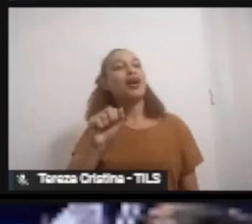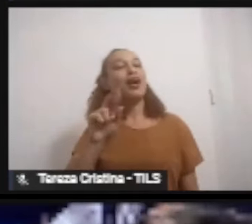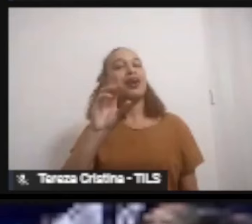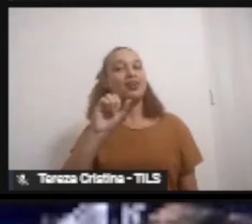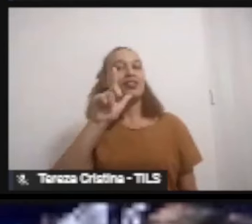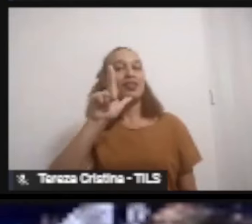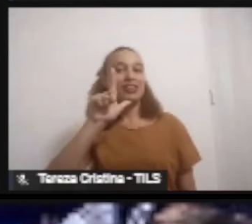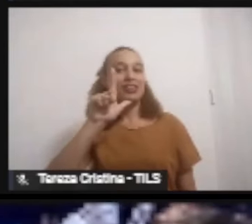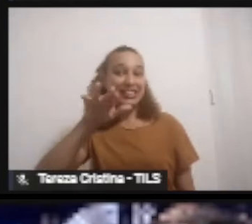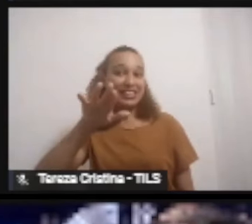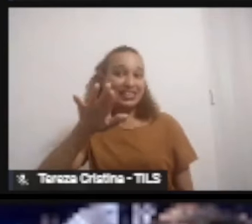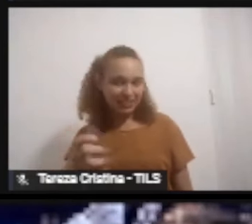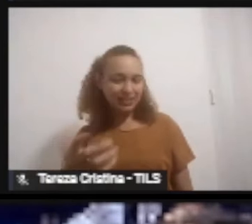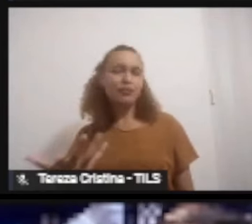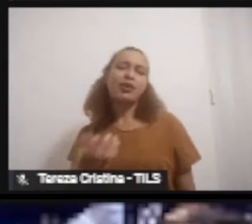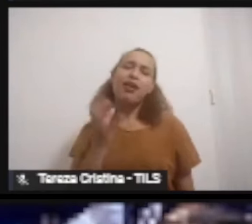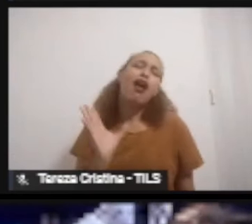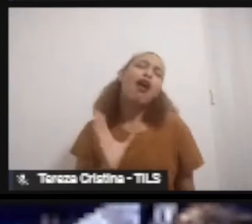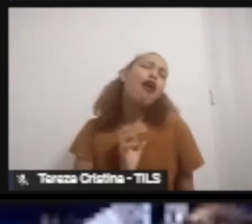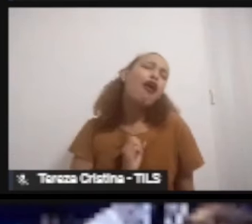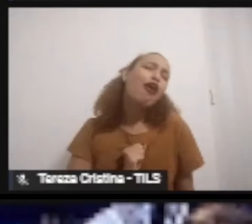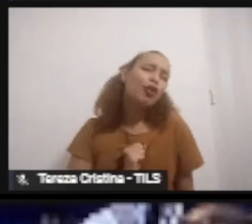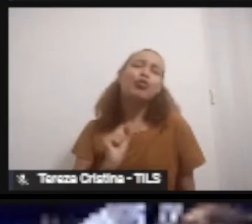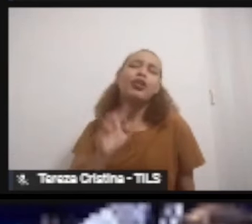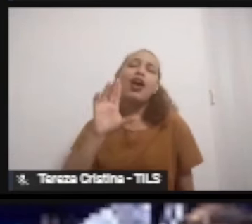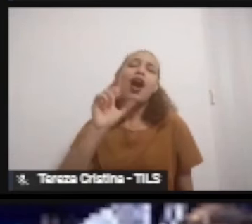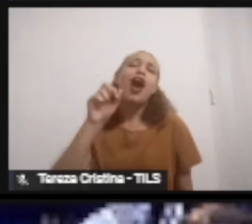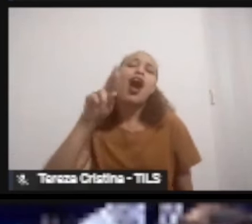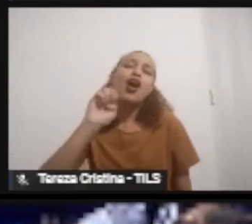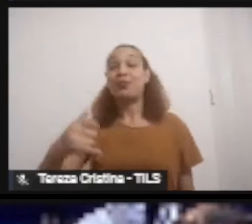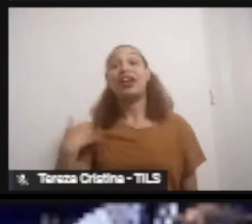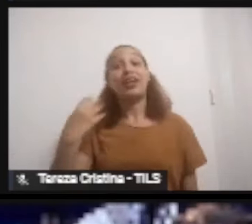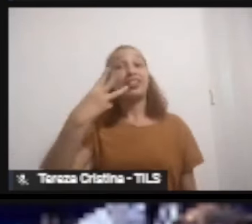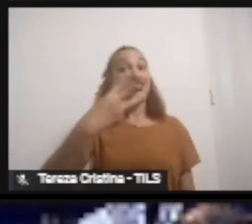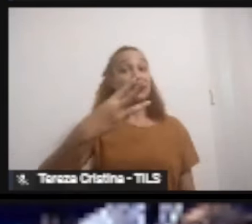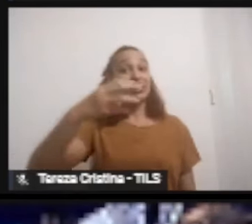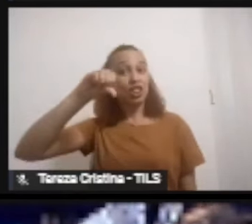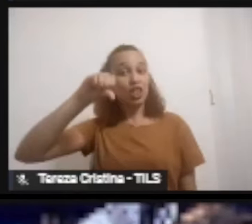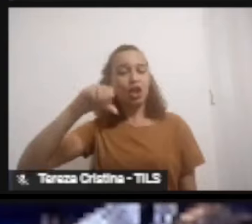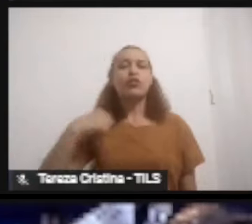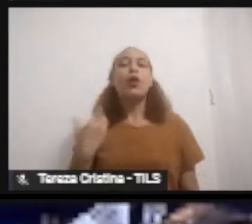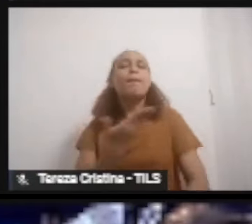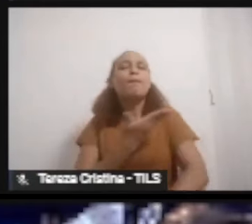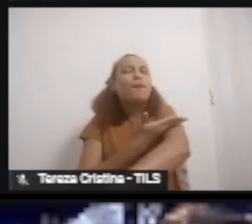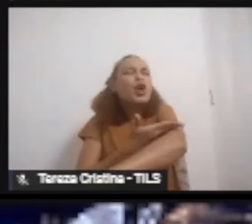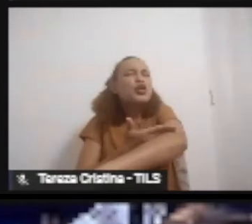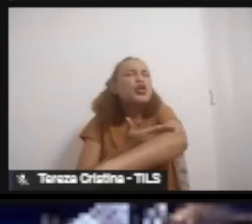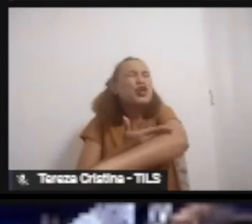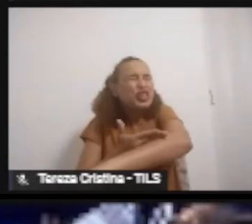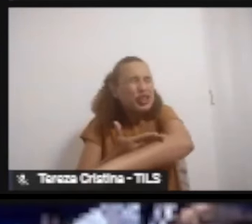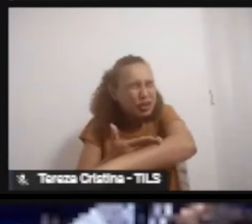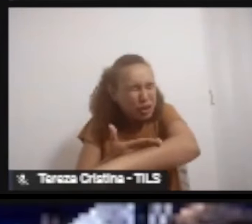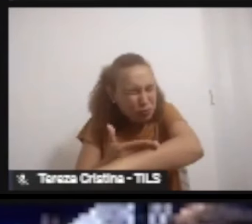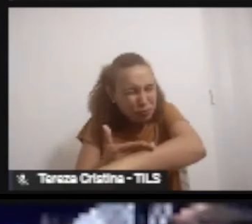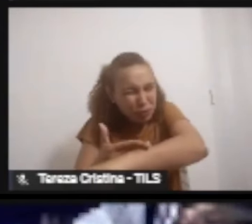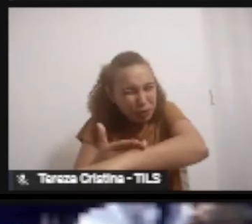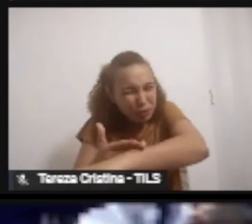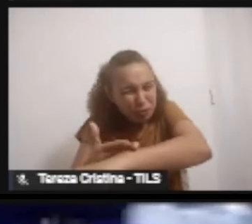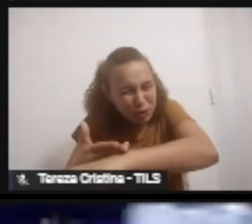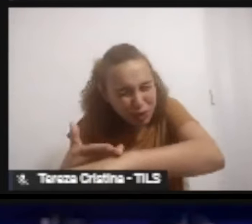ser chamada de Carol, eu tenho 39 anos, eu sou bem branquinha, quase transparente, nas fotos que